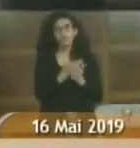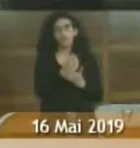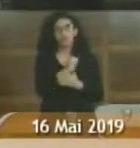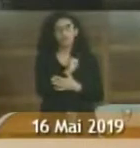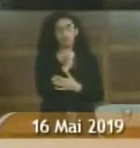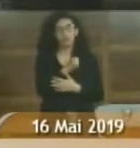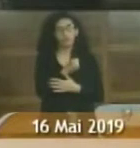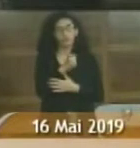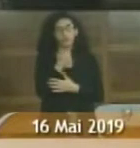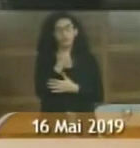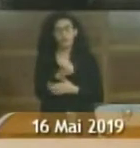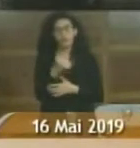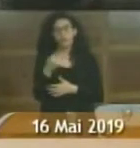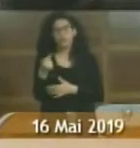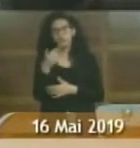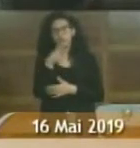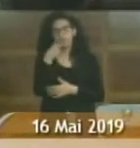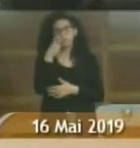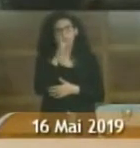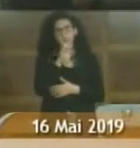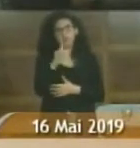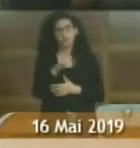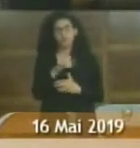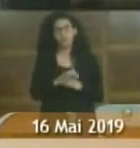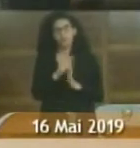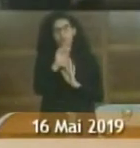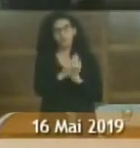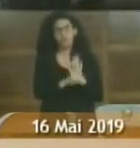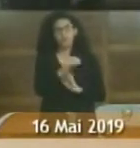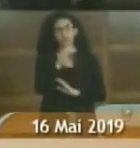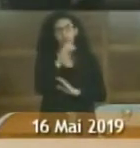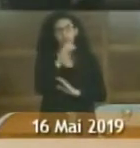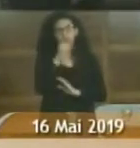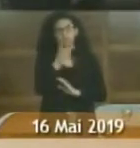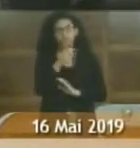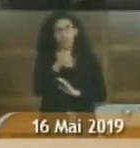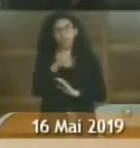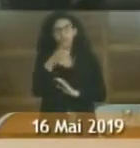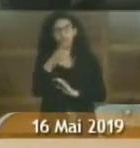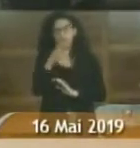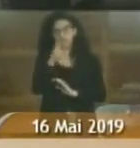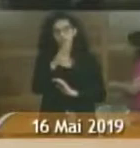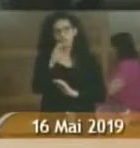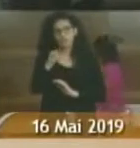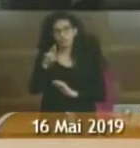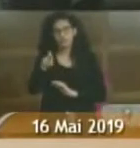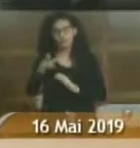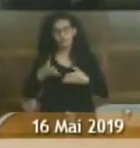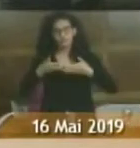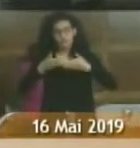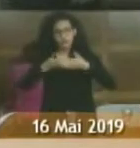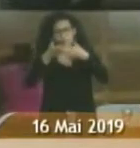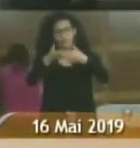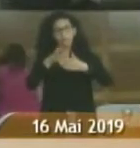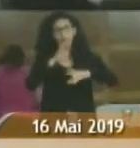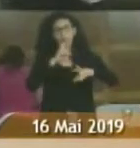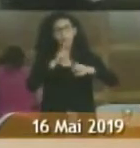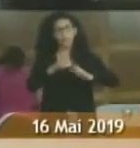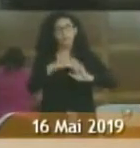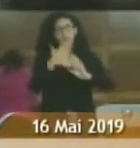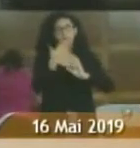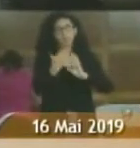número 117, de autoria do vereador Zé Augusto. E ofício número 293, da CCR Barcas, em resposta ao requerimento